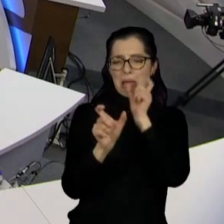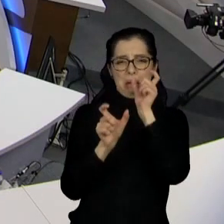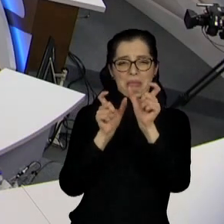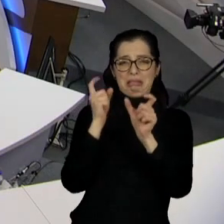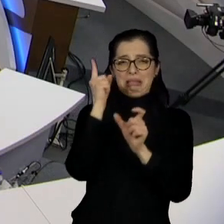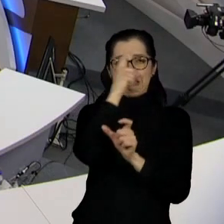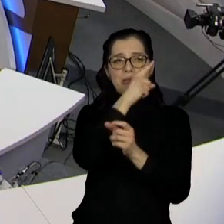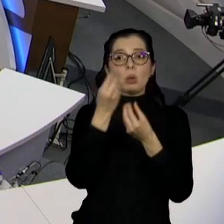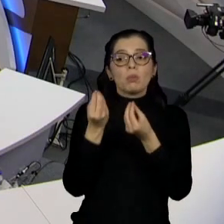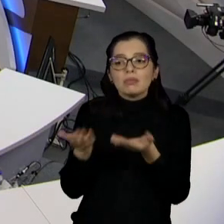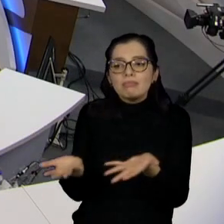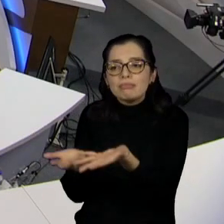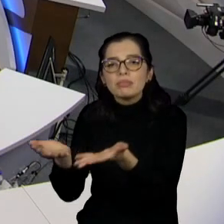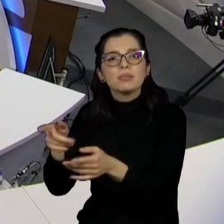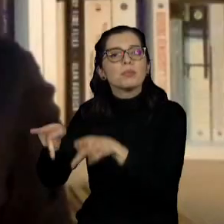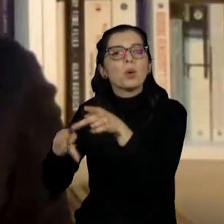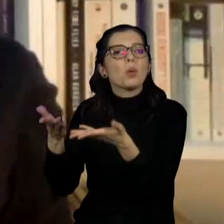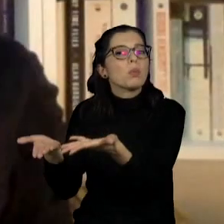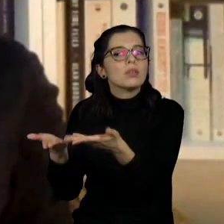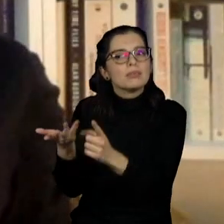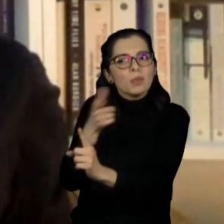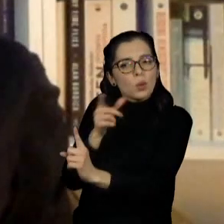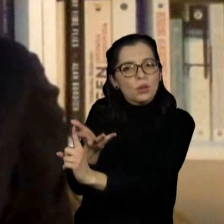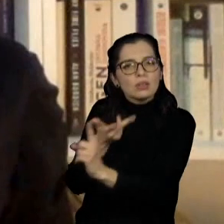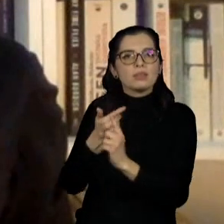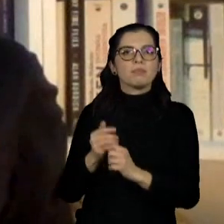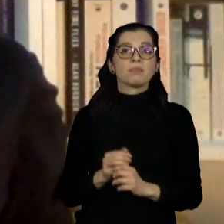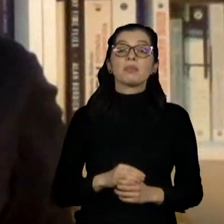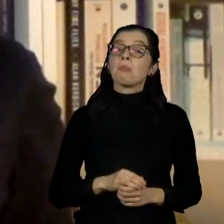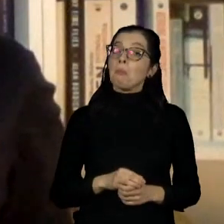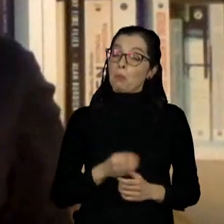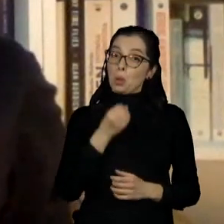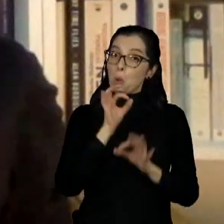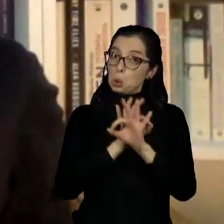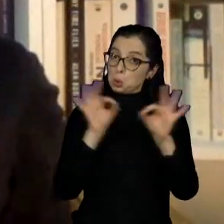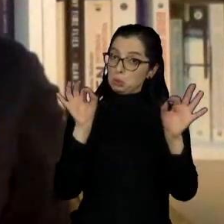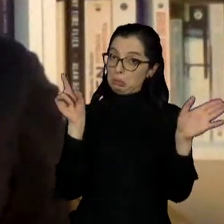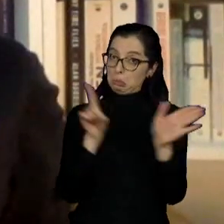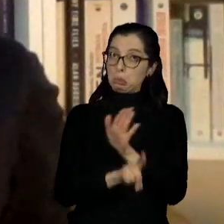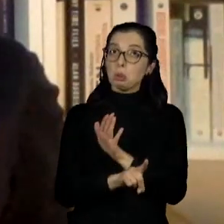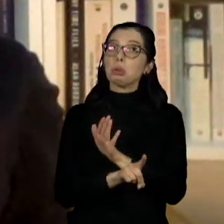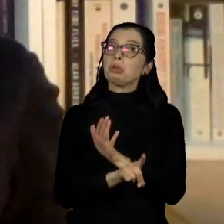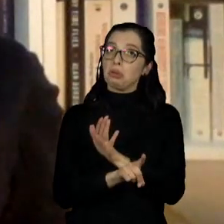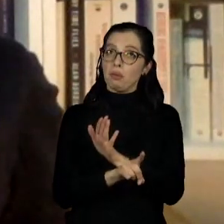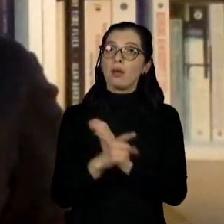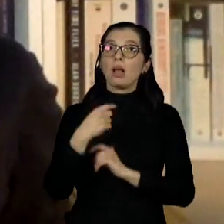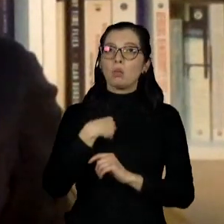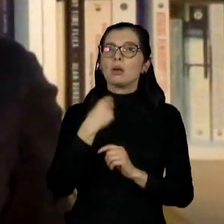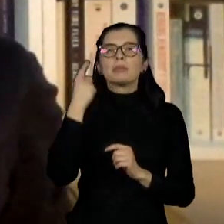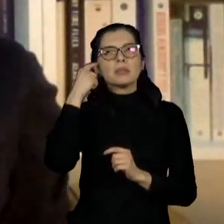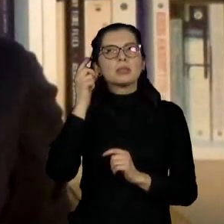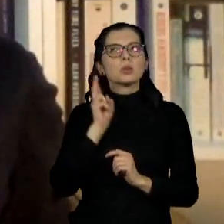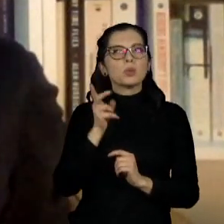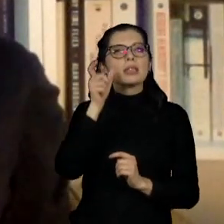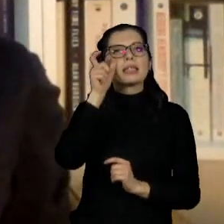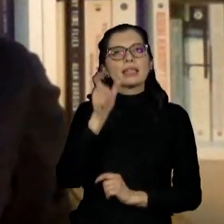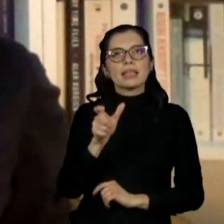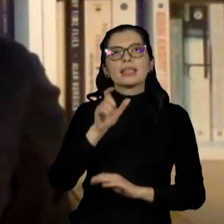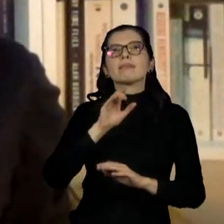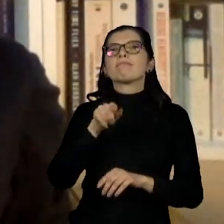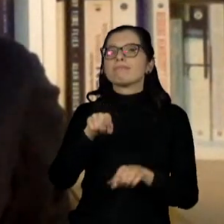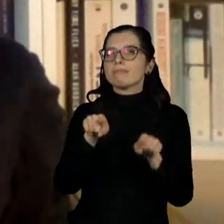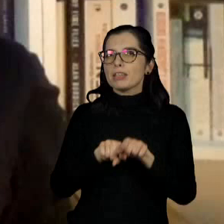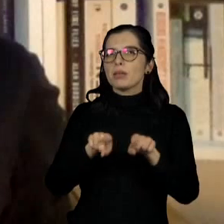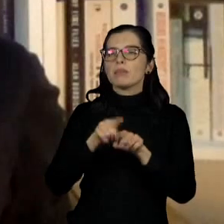o interesse das pessoas? Bom, que é uma boa pergunta. Eu tento de manter o